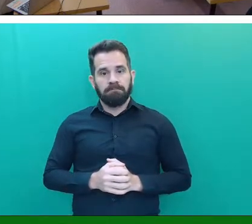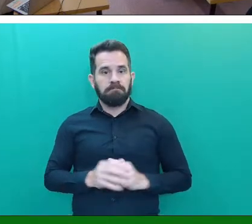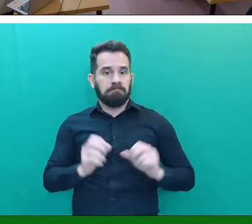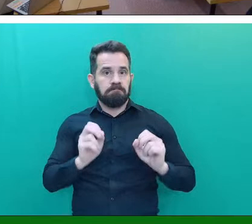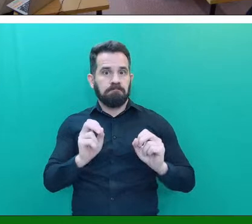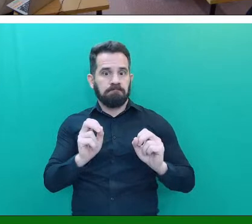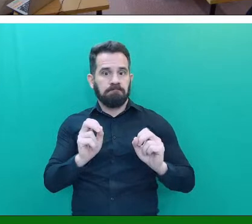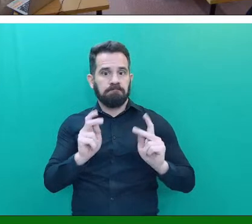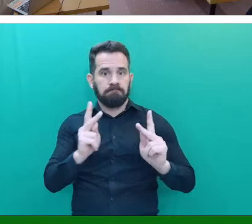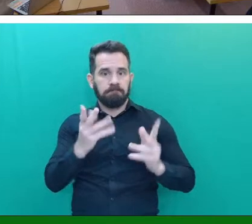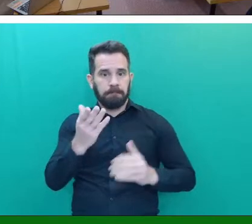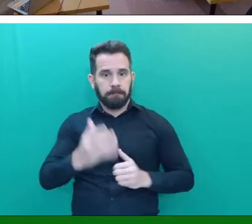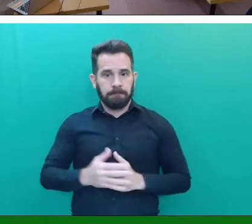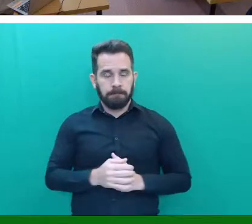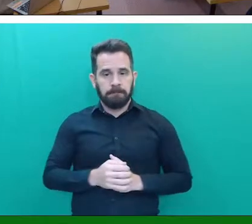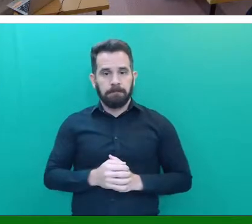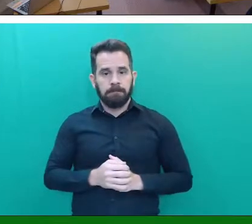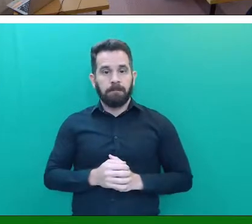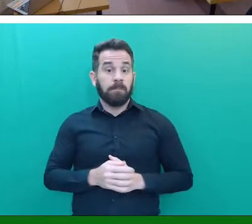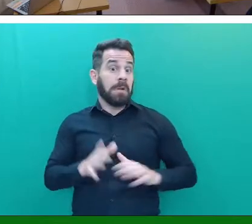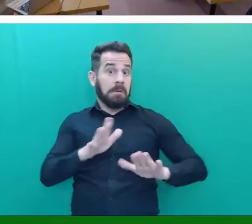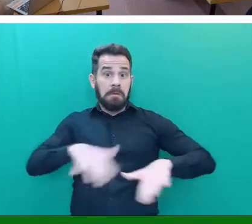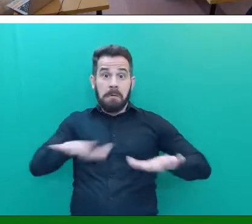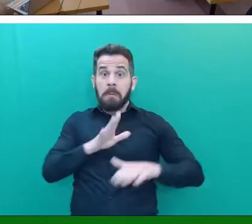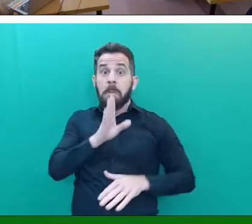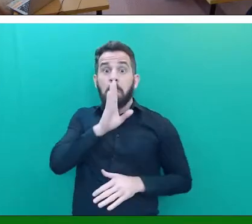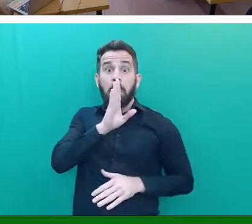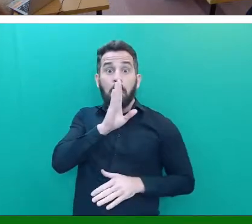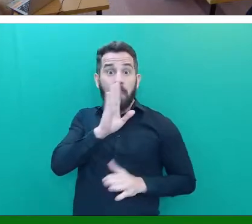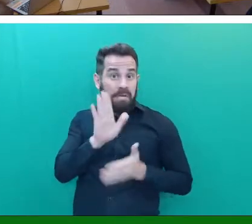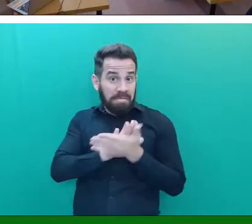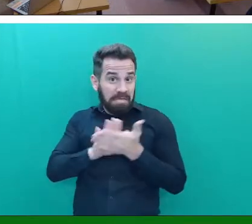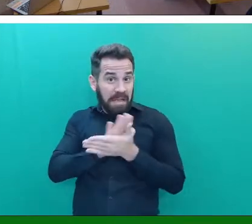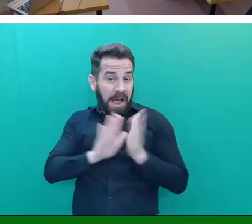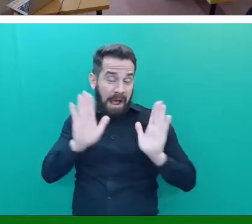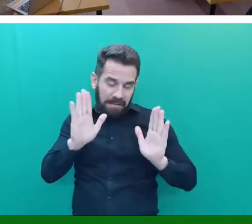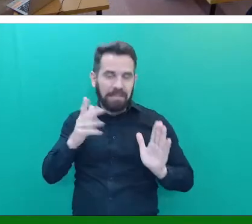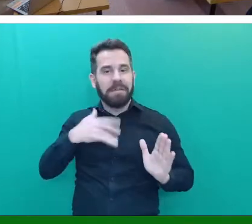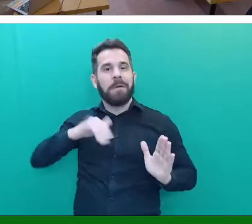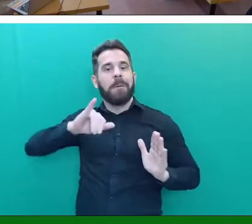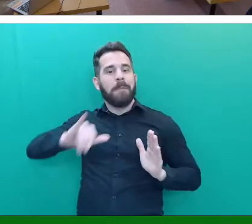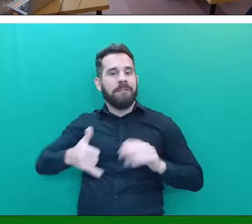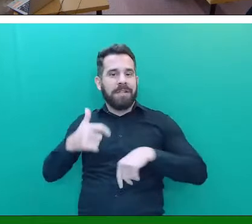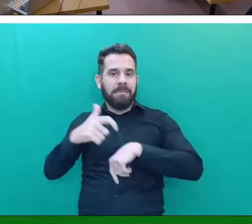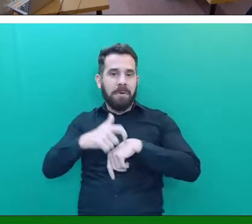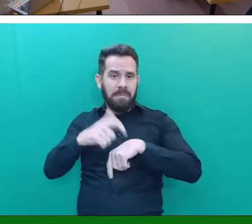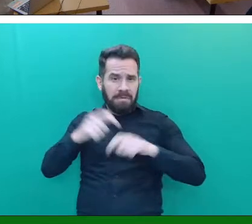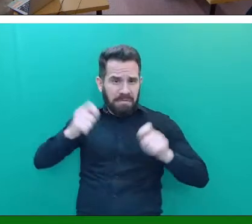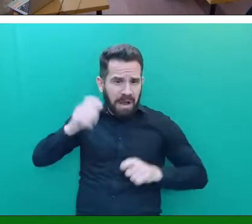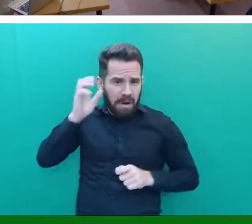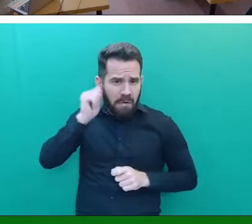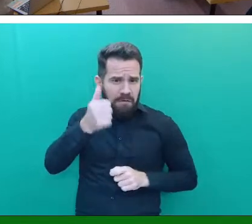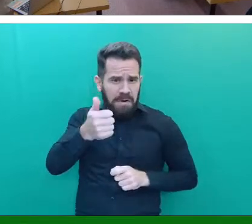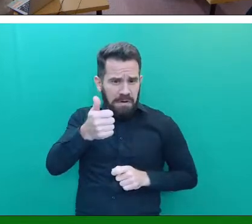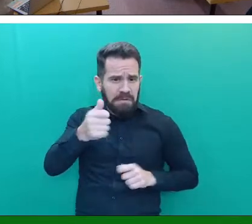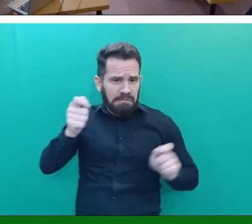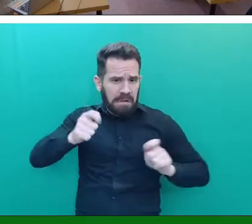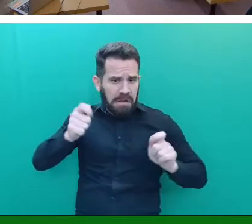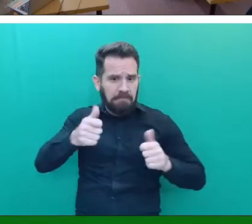Já que ninguém quis se manifestar, vou aproveitar o momento, acho que está dando para ouvir bem aí, ok? Ouvir